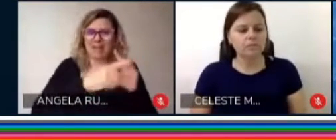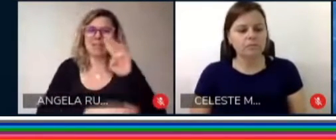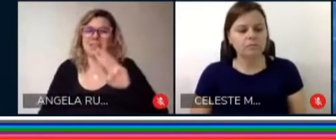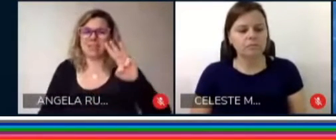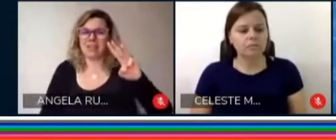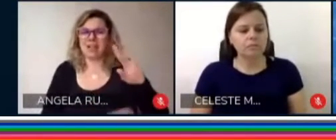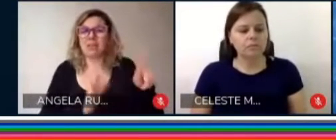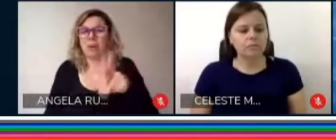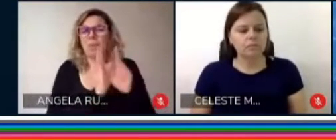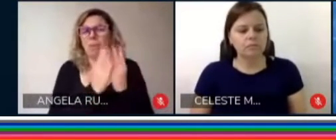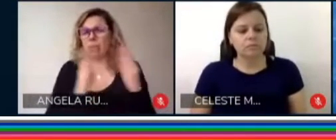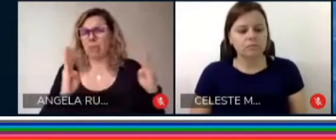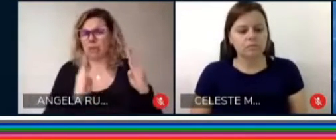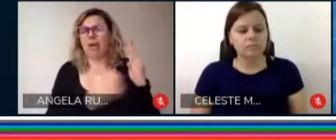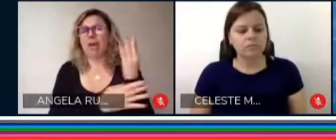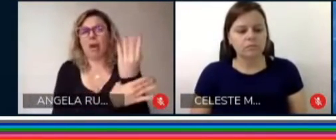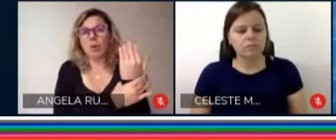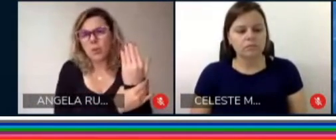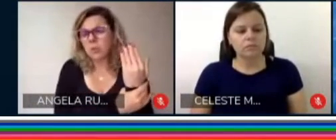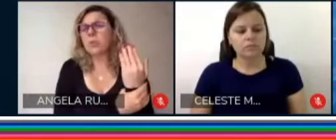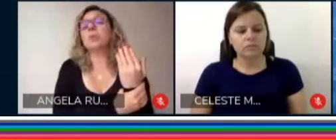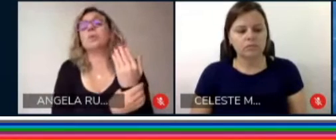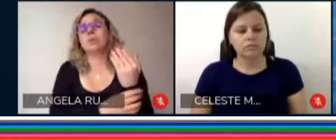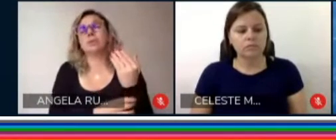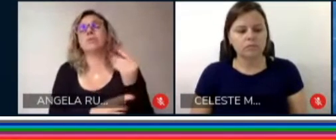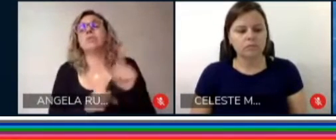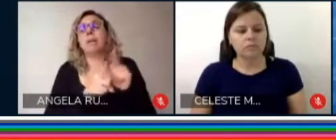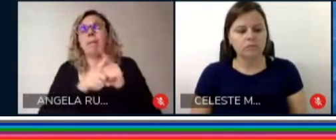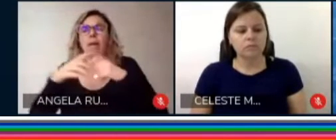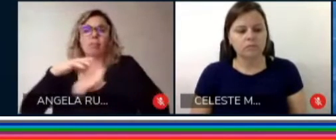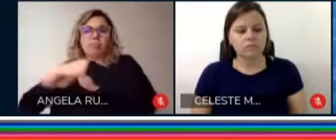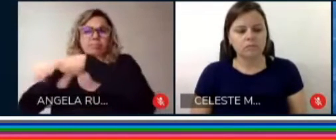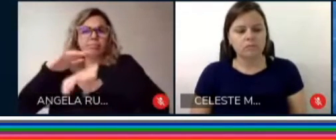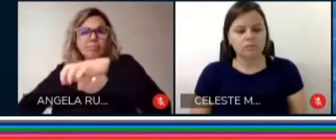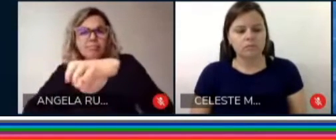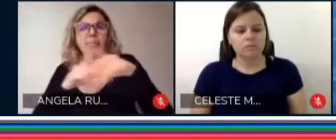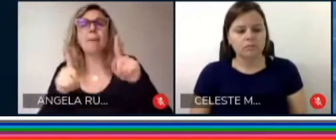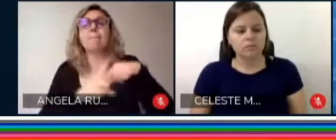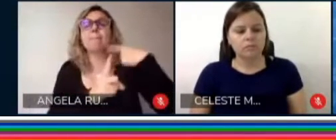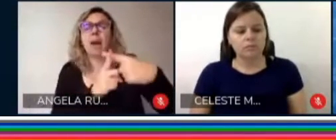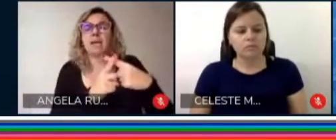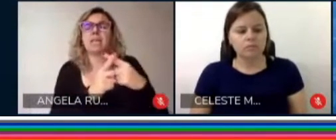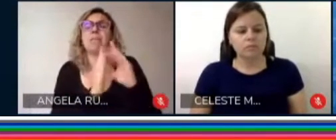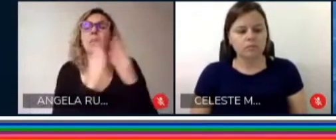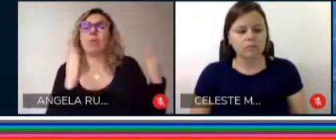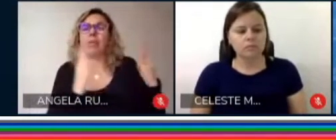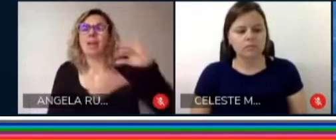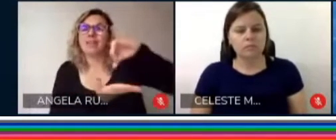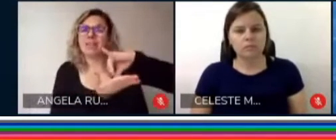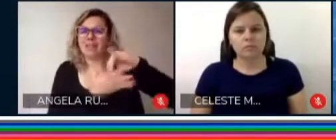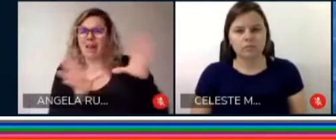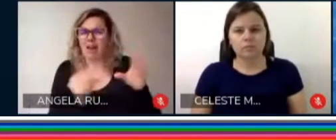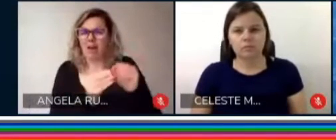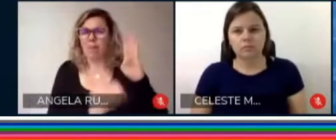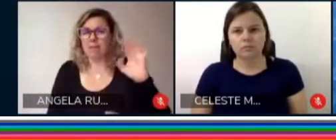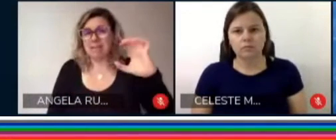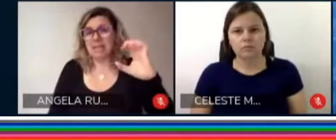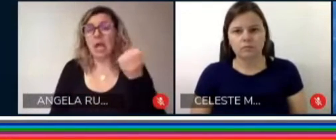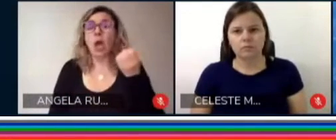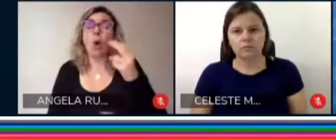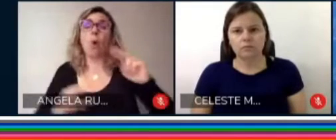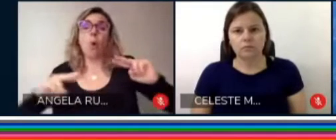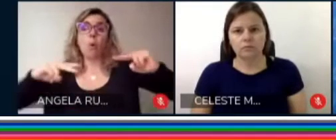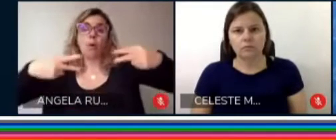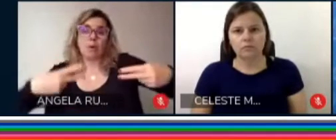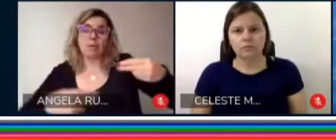das bibliotecas, pelo site das bibliotecas setoriais, pela do Bibliotecas Central, ou pelo link do Sabe